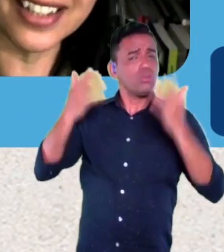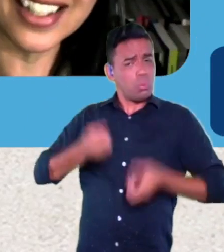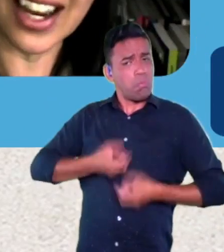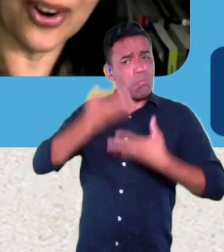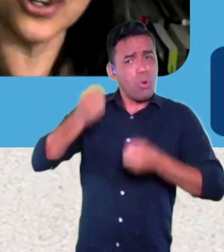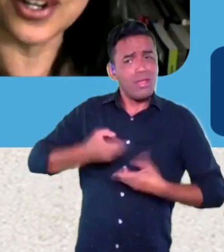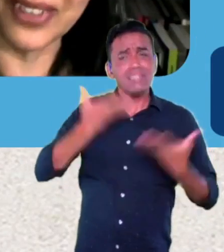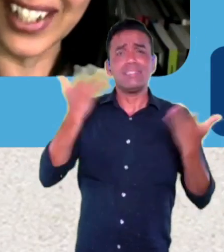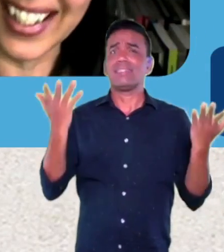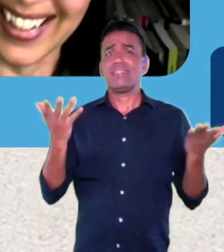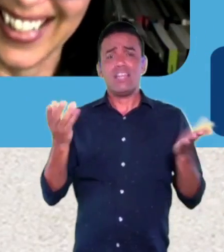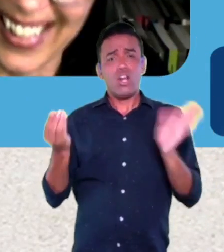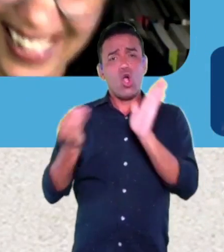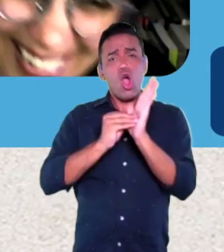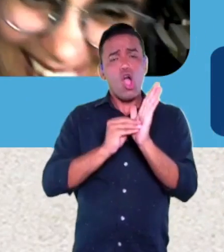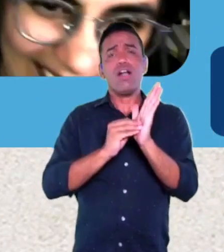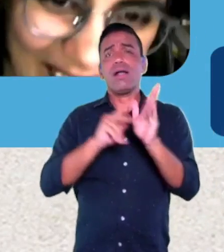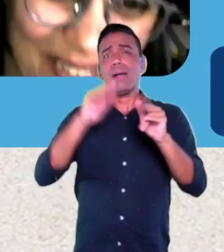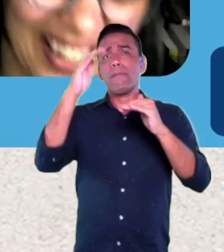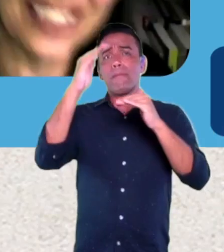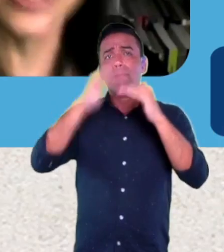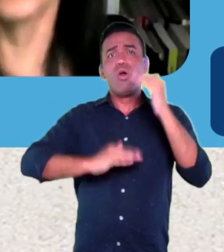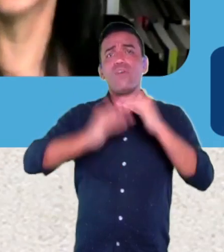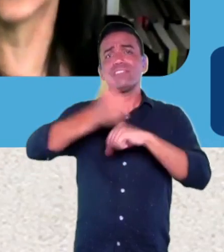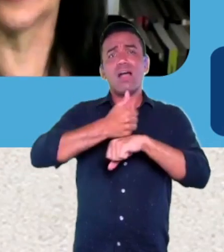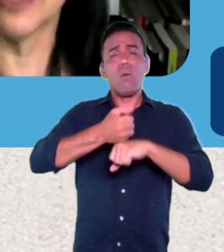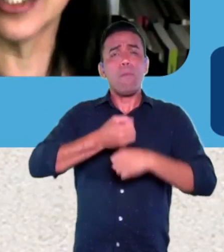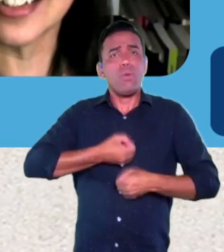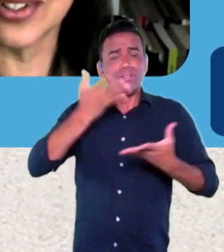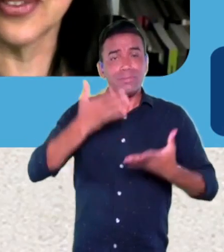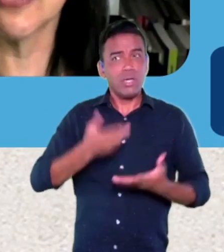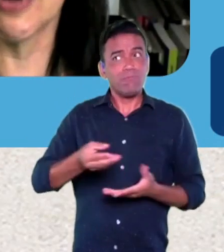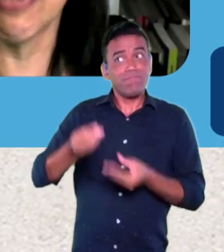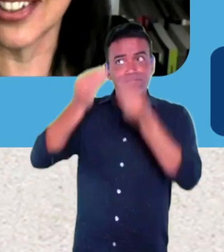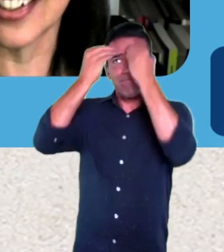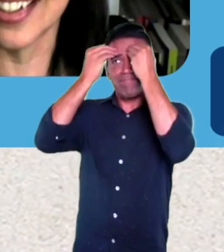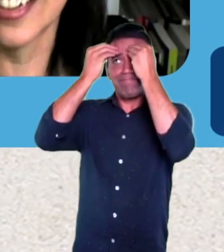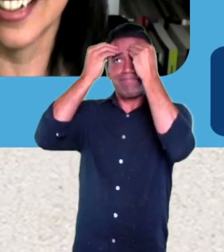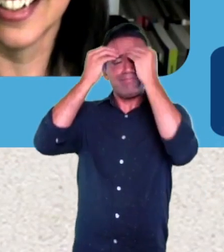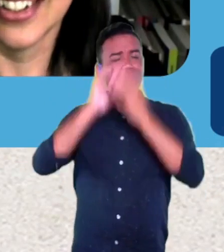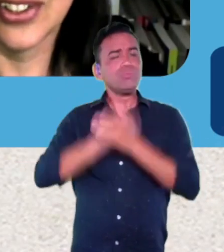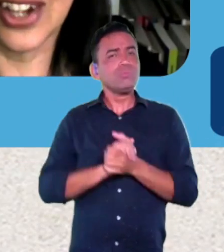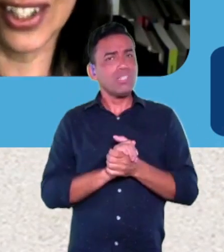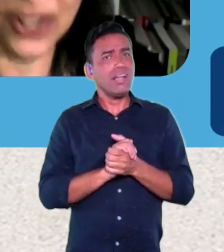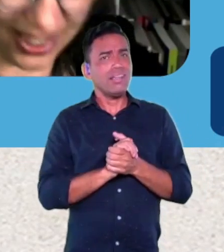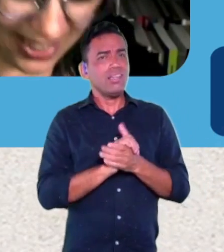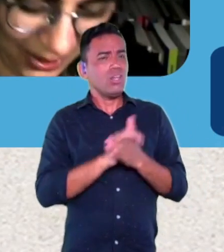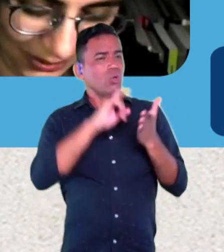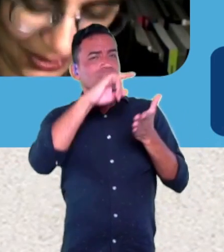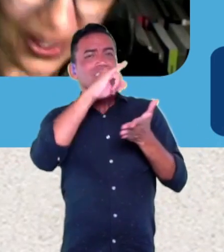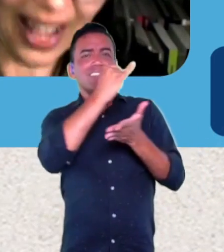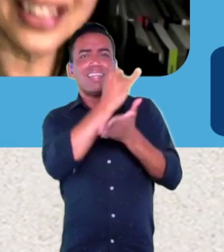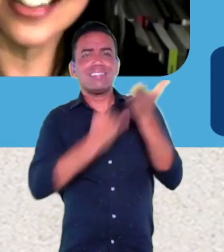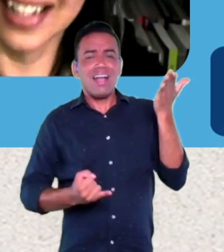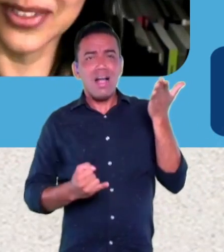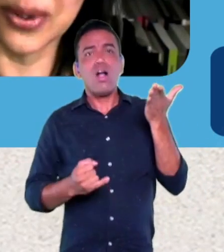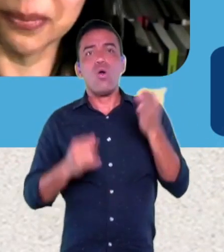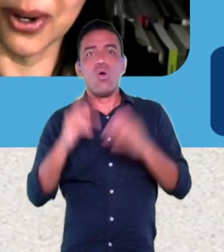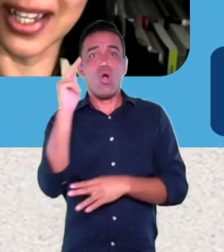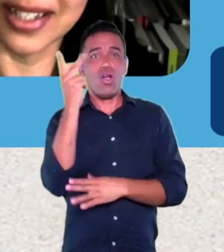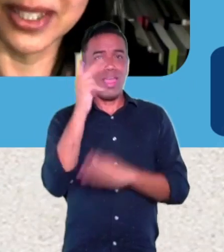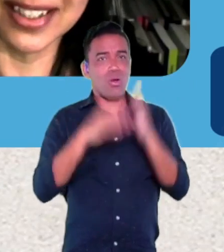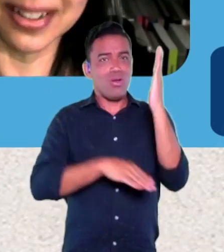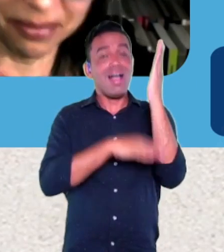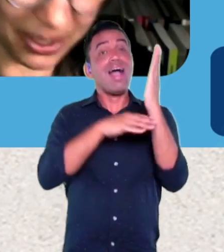nesse evento, ninguém coloca poeta. Eu fiquei com aquilo na cabeça, então eu fiz uma ficha de hotel assinando